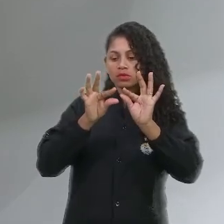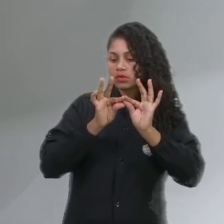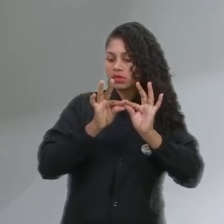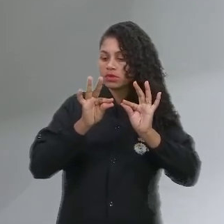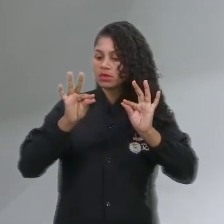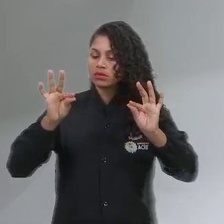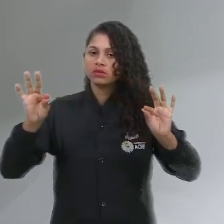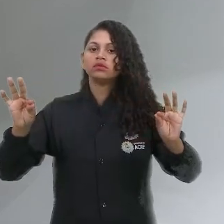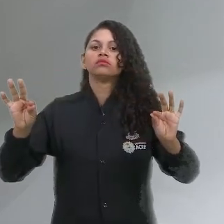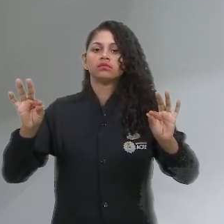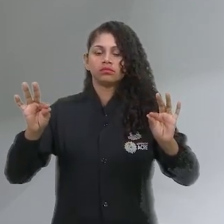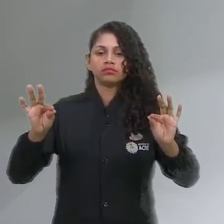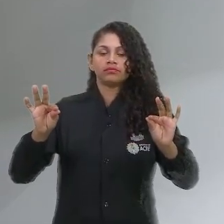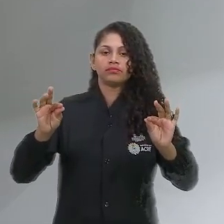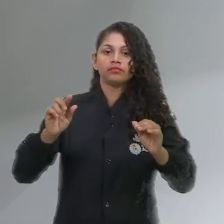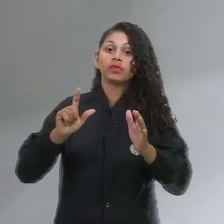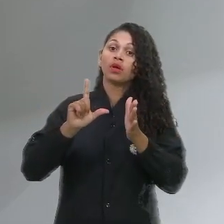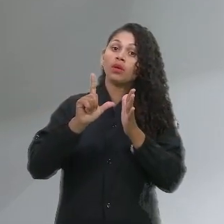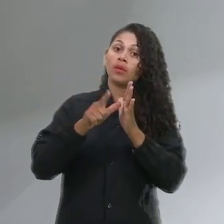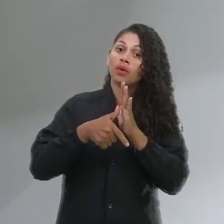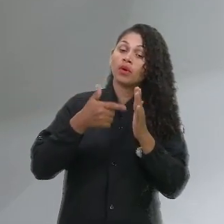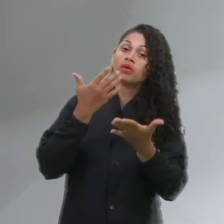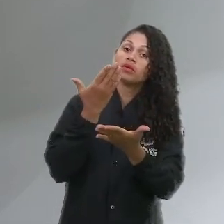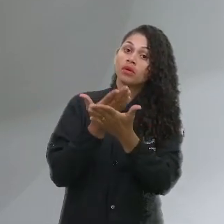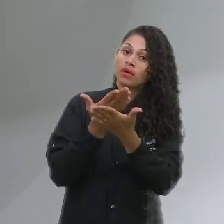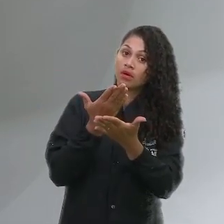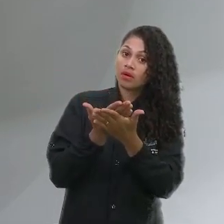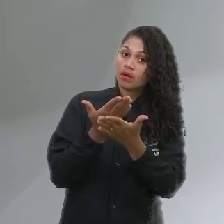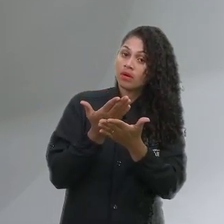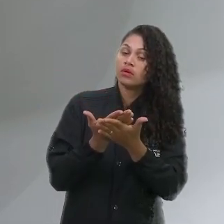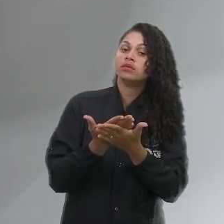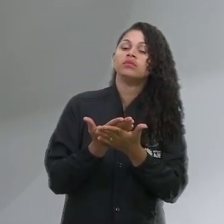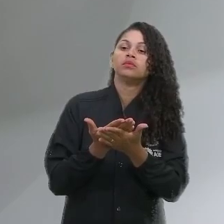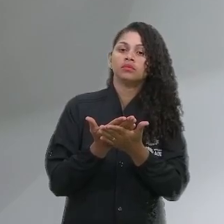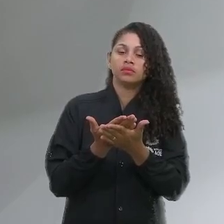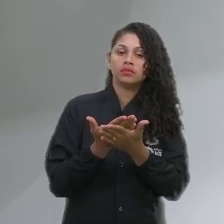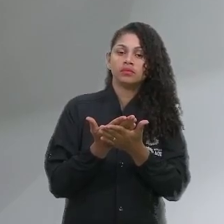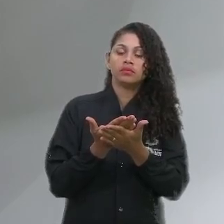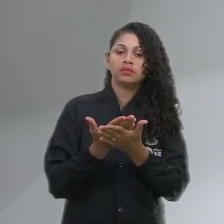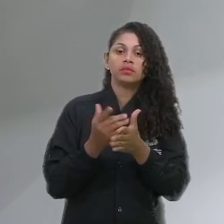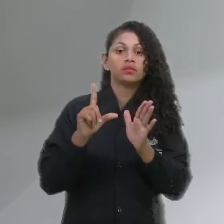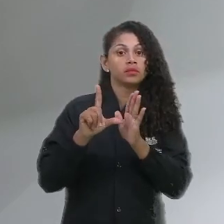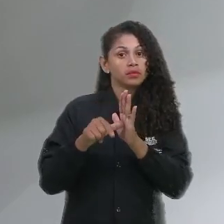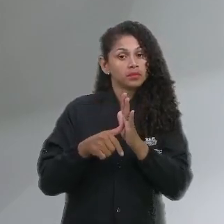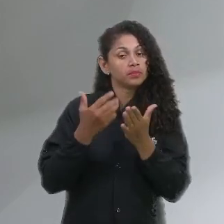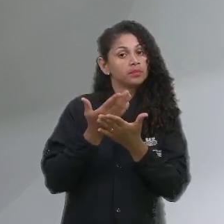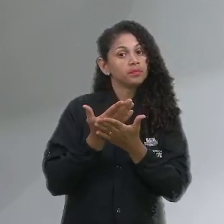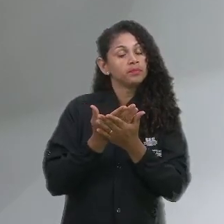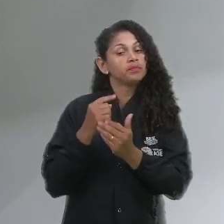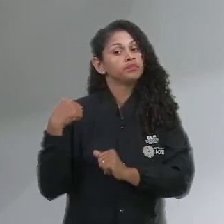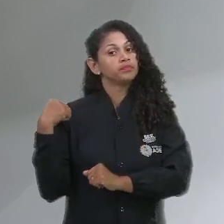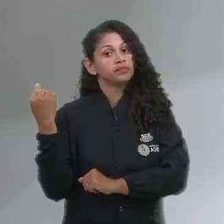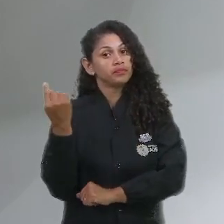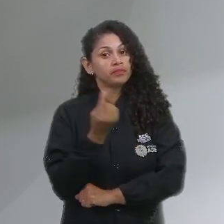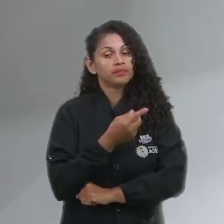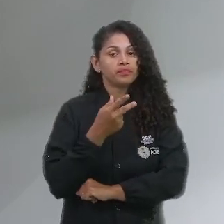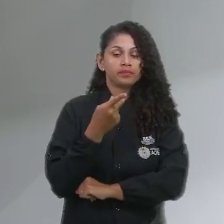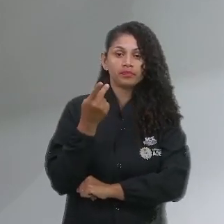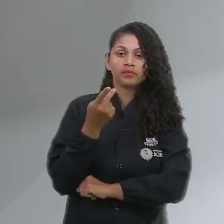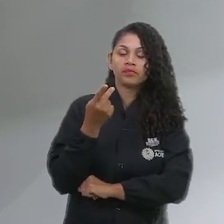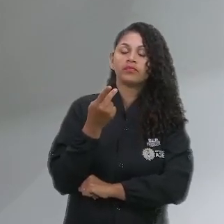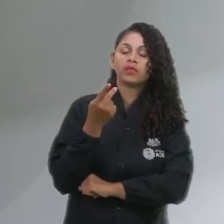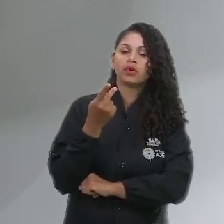próximas aulas, ou melhor, sendo mais específico, na próxima aula, nós iremos falar sobre o